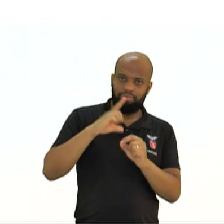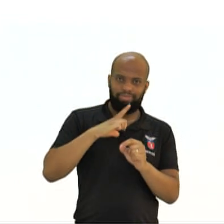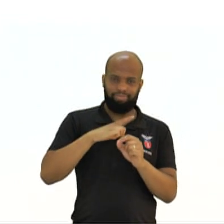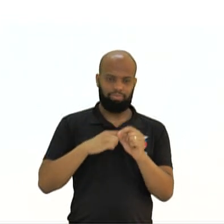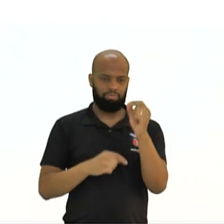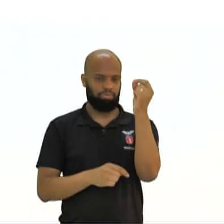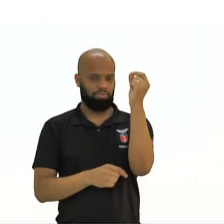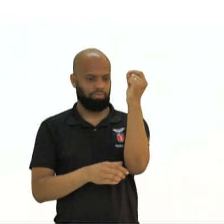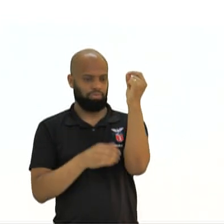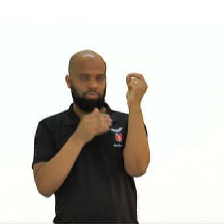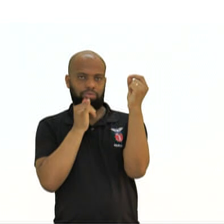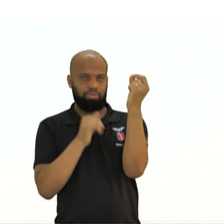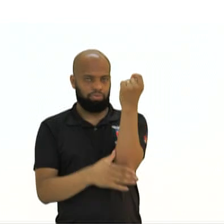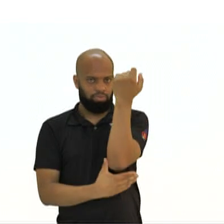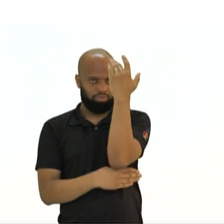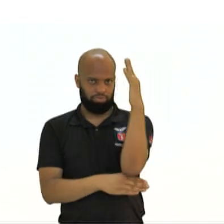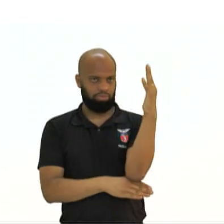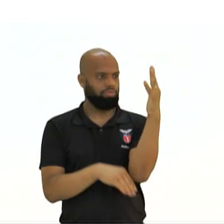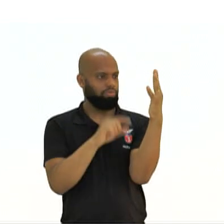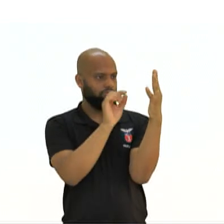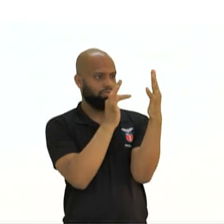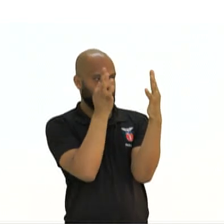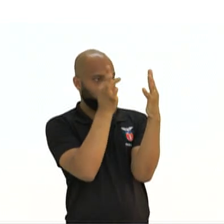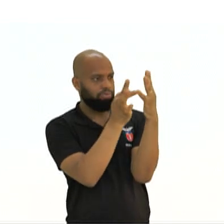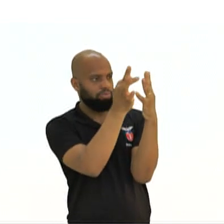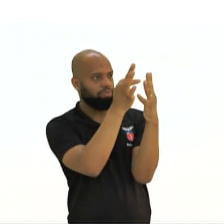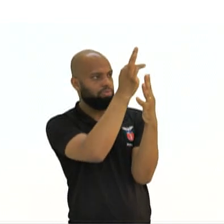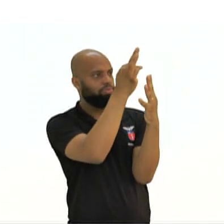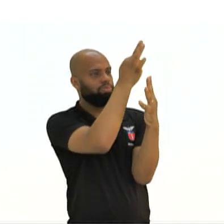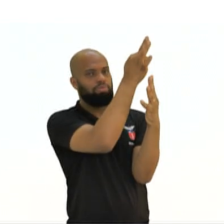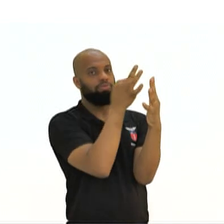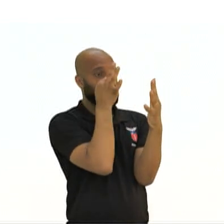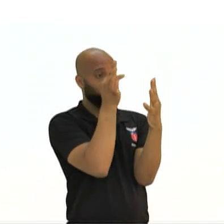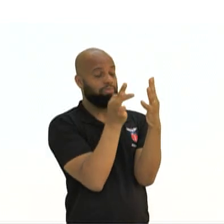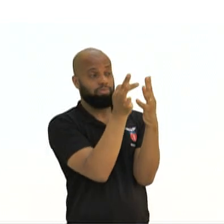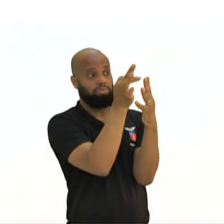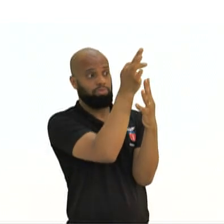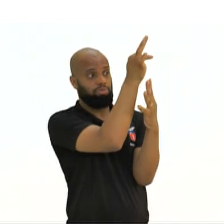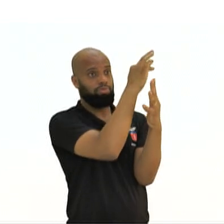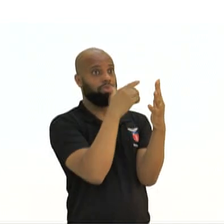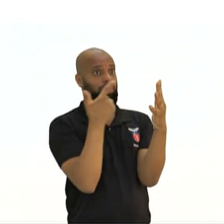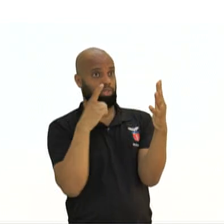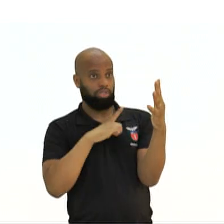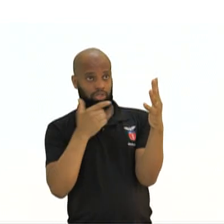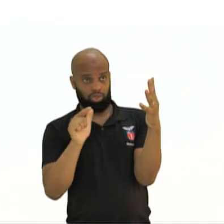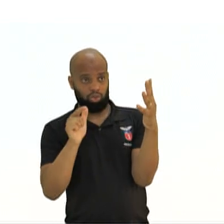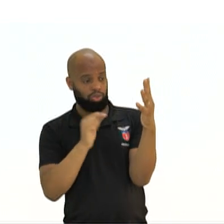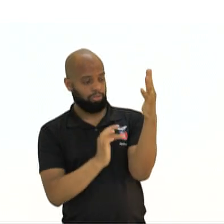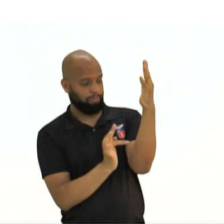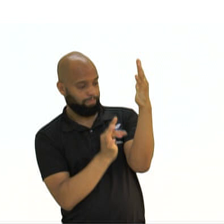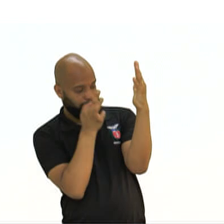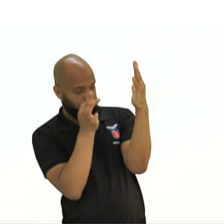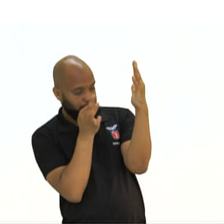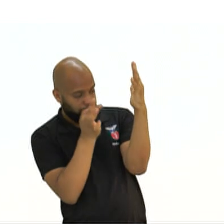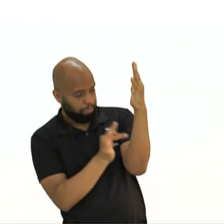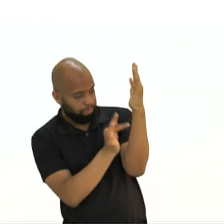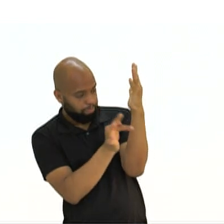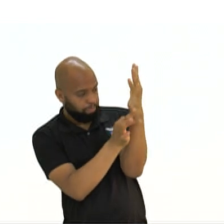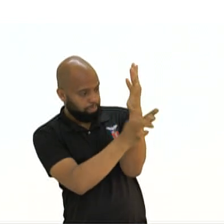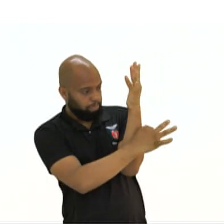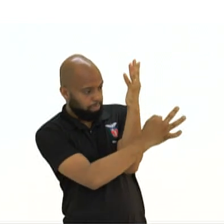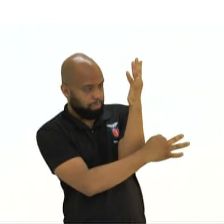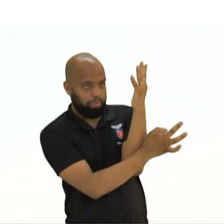galho, do tronco, enquanto outras ficam mais axiais, ou seja, mais abaixo. Existem